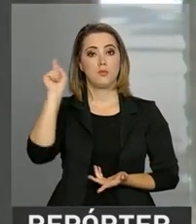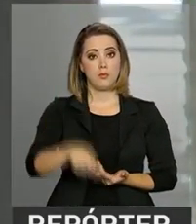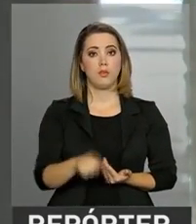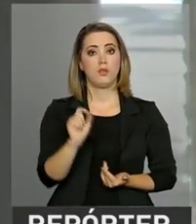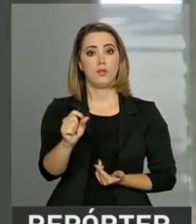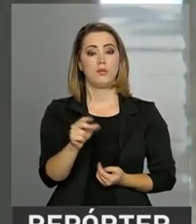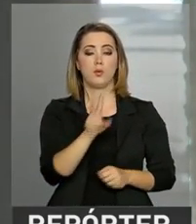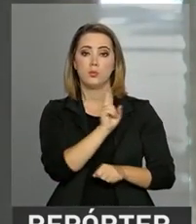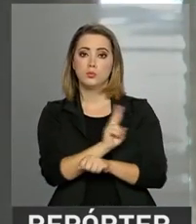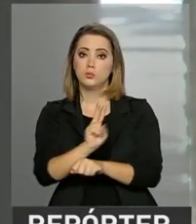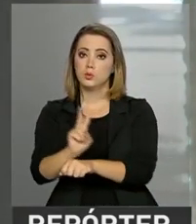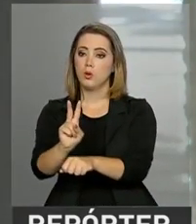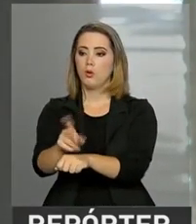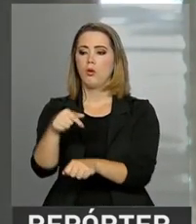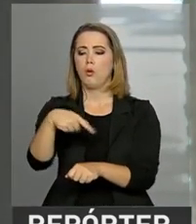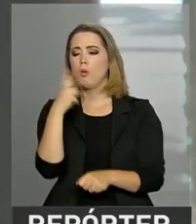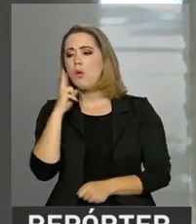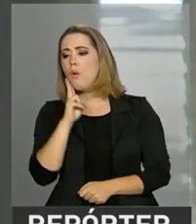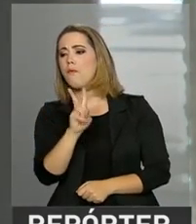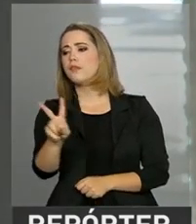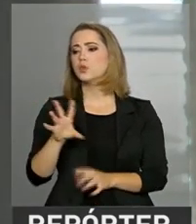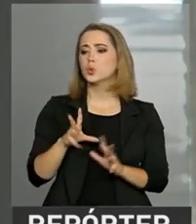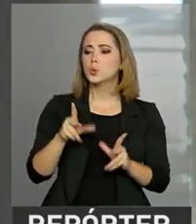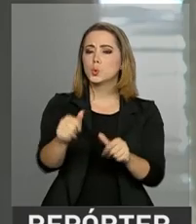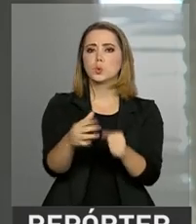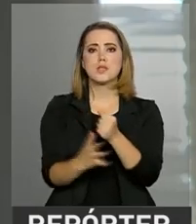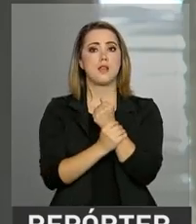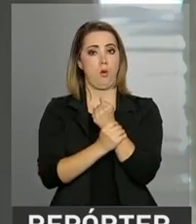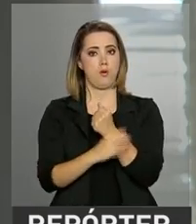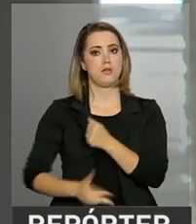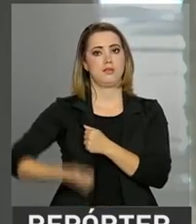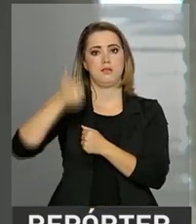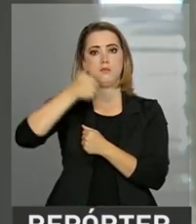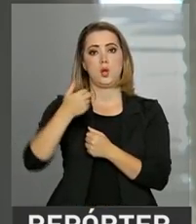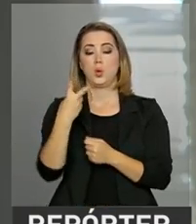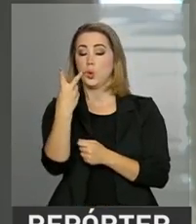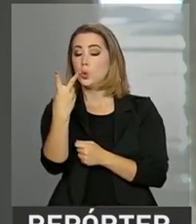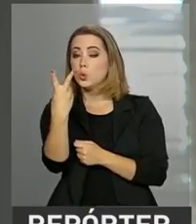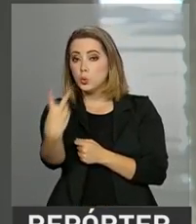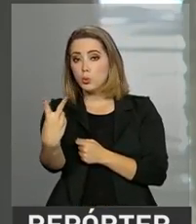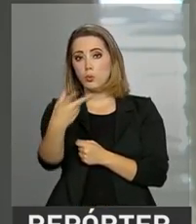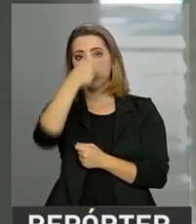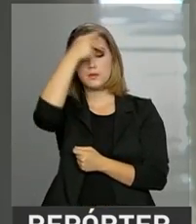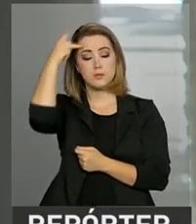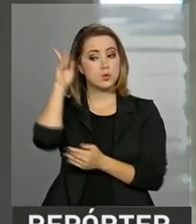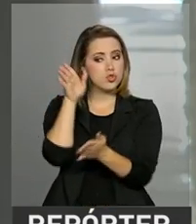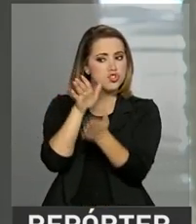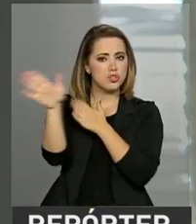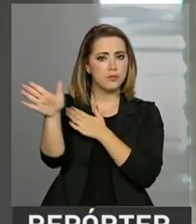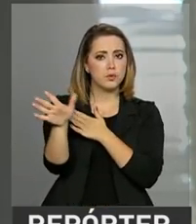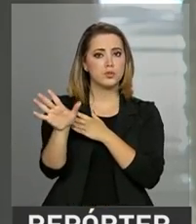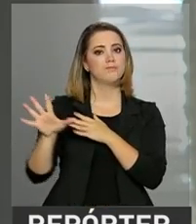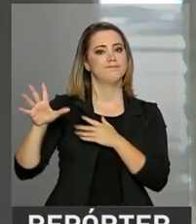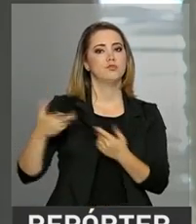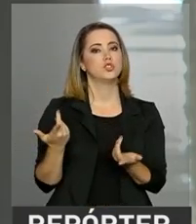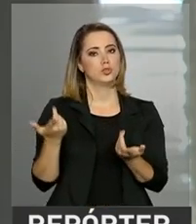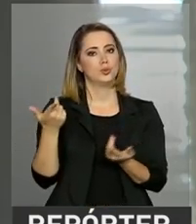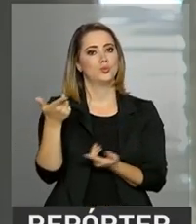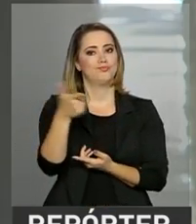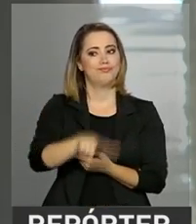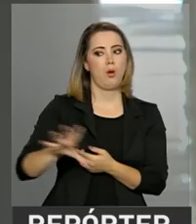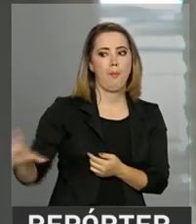do é nas ruas de natal e nos municípios vizinhos dois fugitivos da penitenciária de alcaçuz foram recapturados